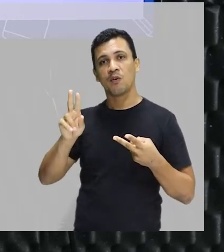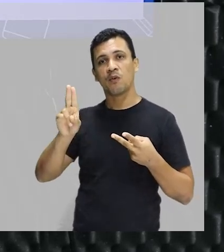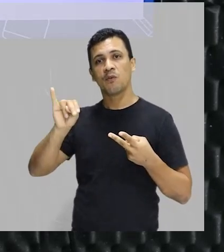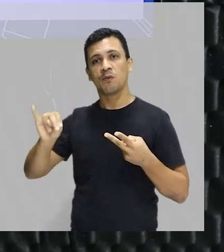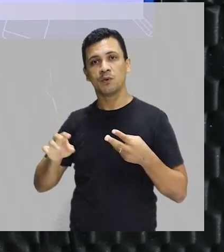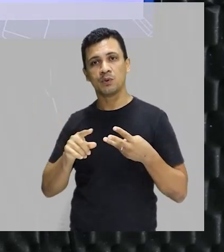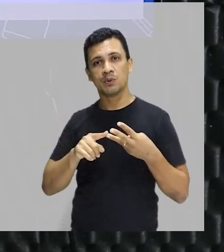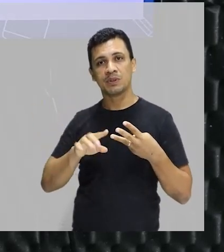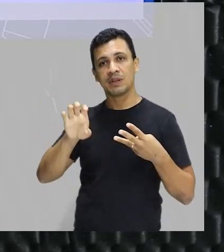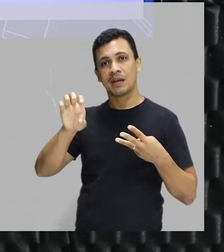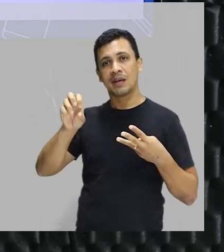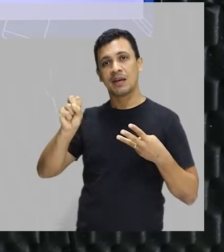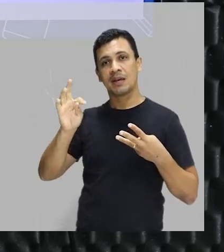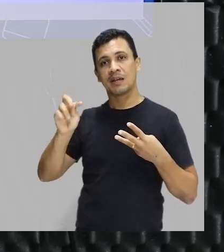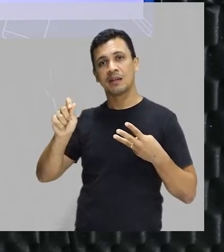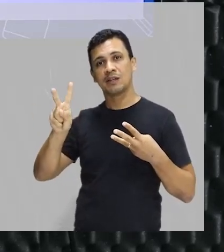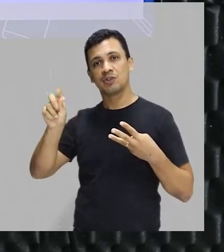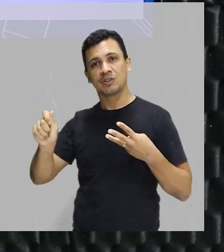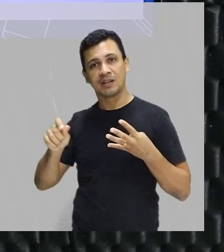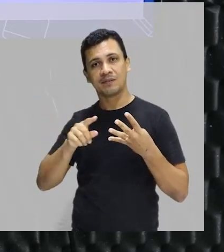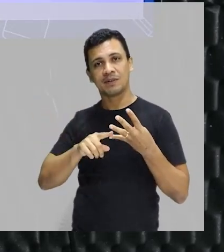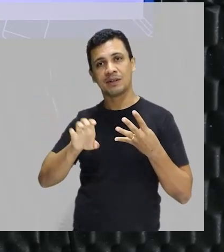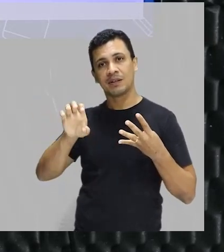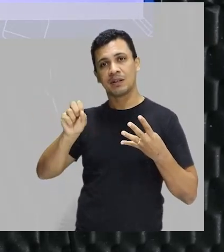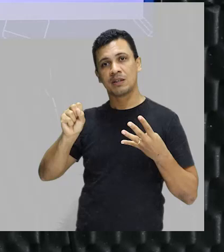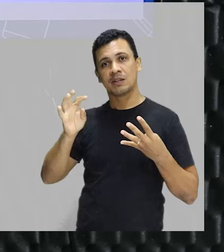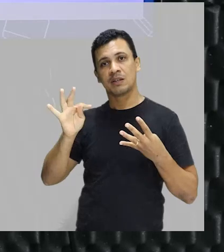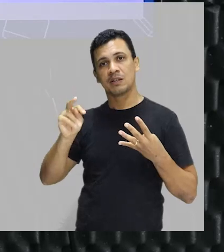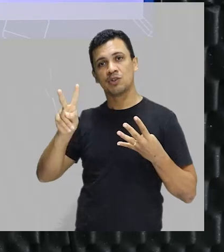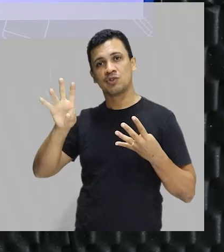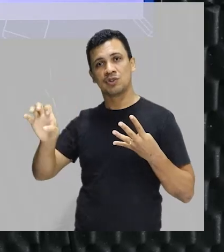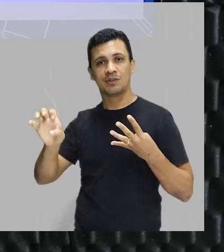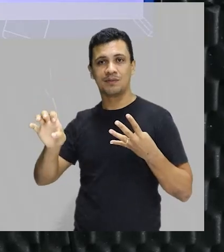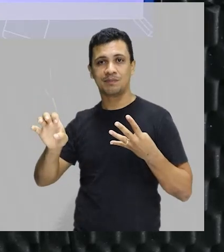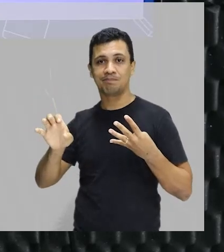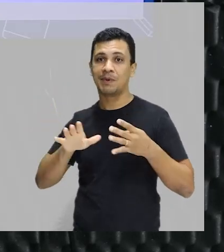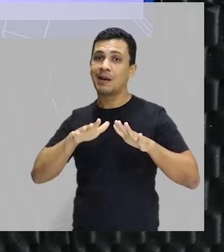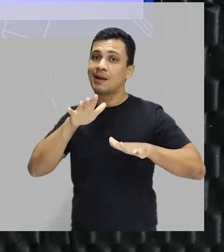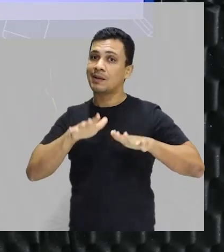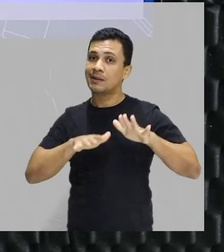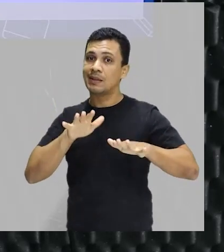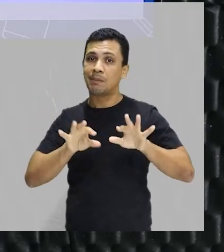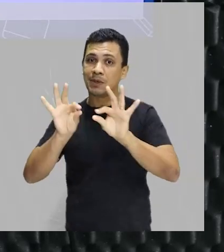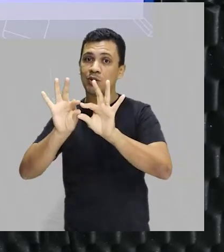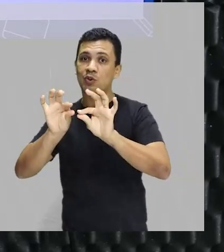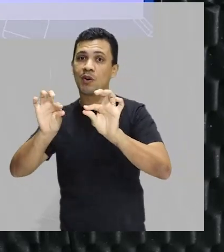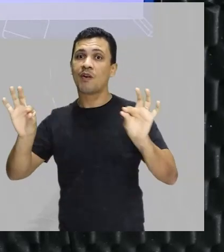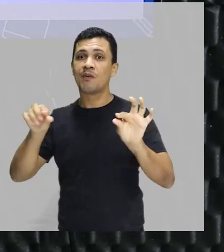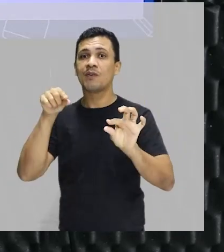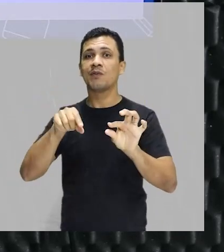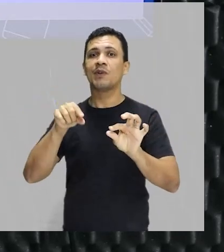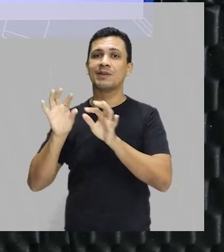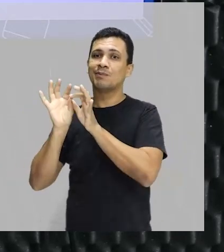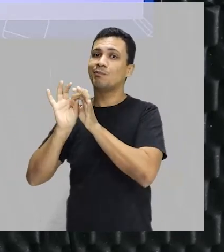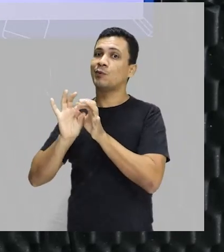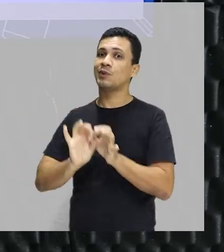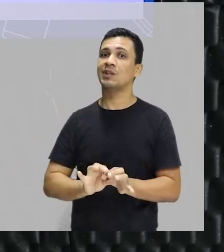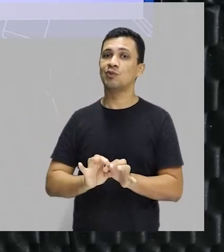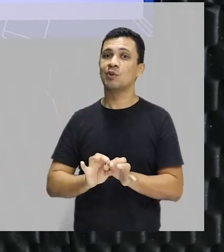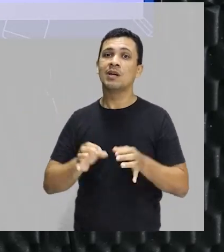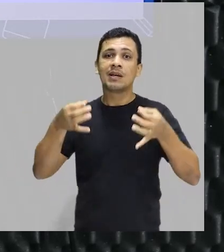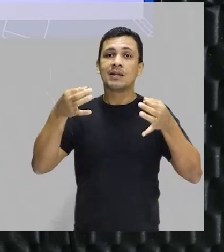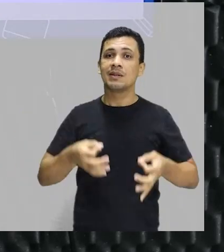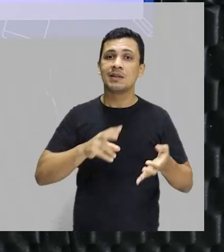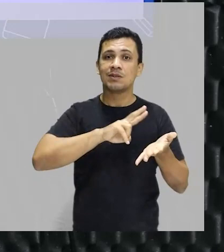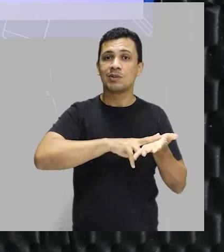estava ou eu estive. Então, vai depender do contexto em que aquela construção está inserida para você decidir qual